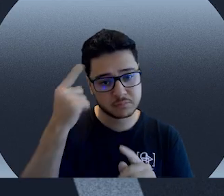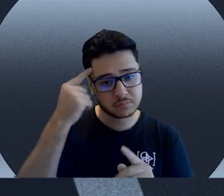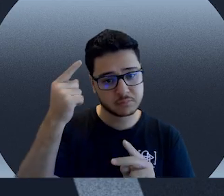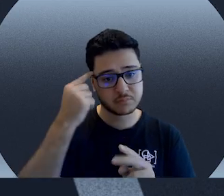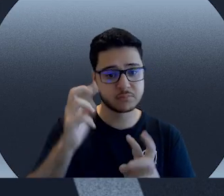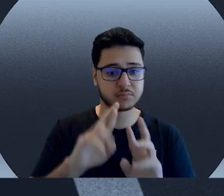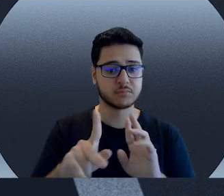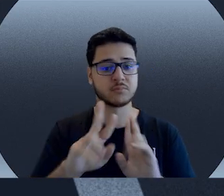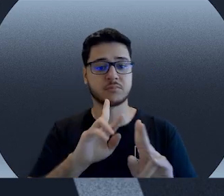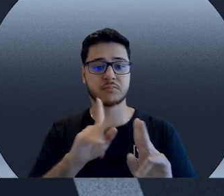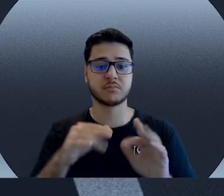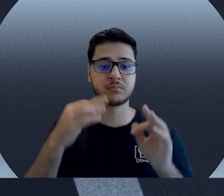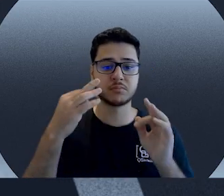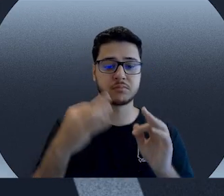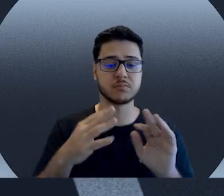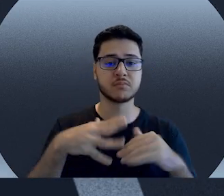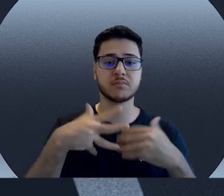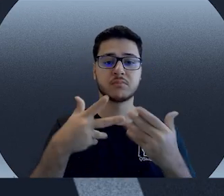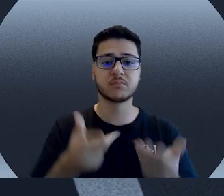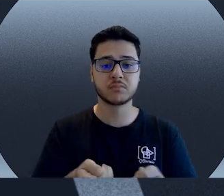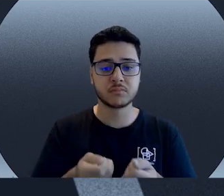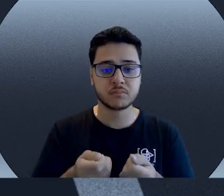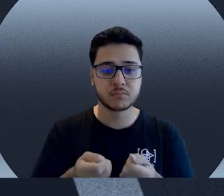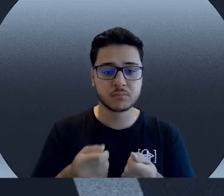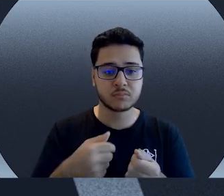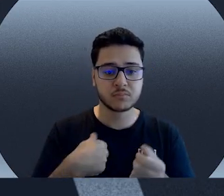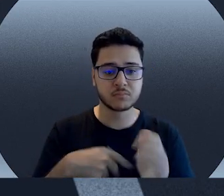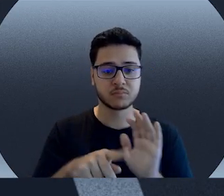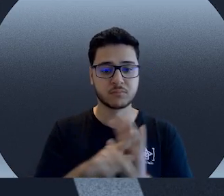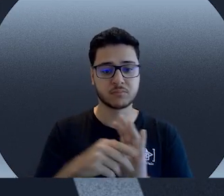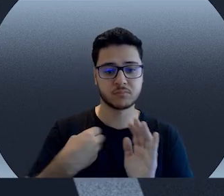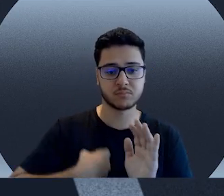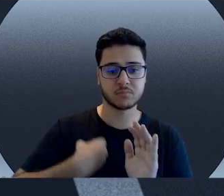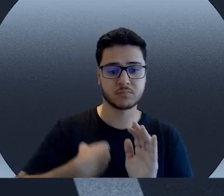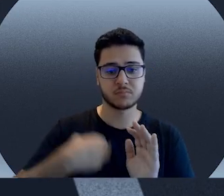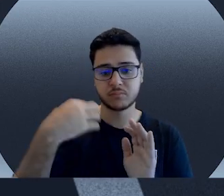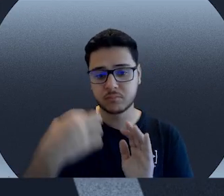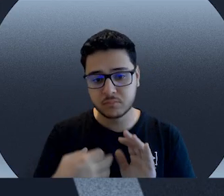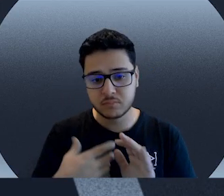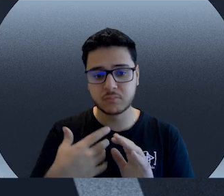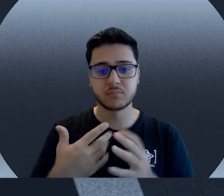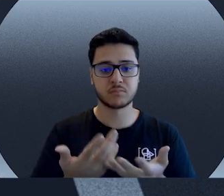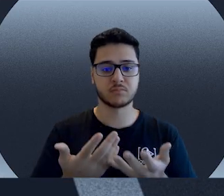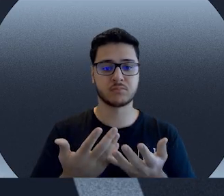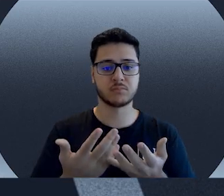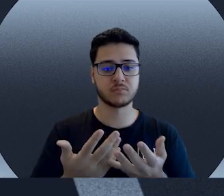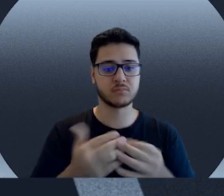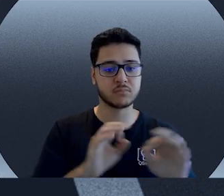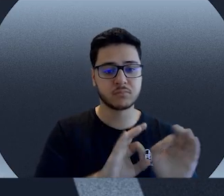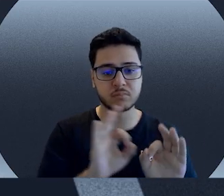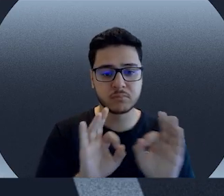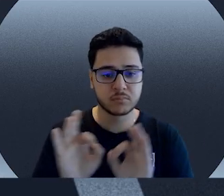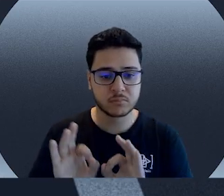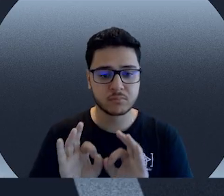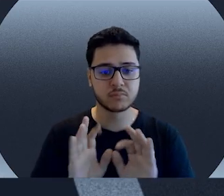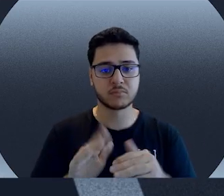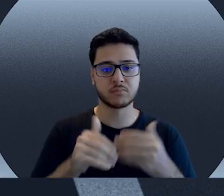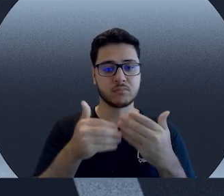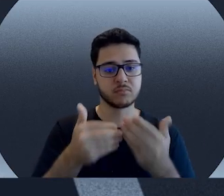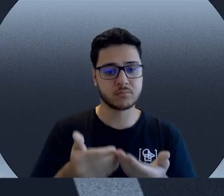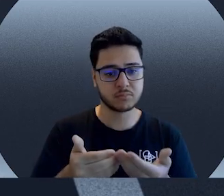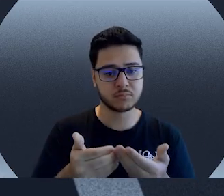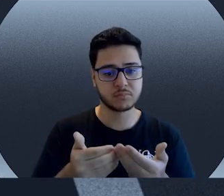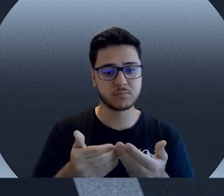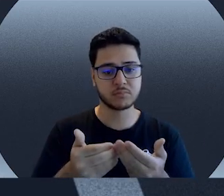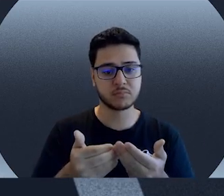outra maneira as possibilidades de produzir? Então, essas são indagações que a gente vai dar uma aprofundada na nossa segunda aula.